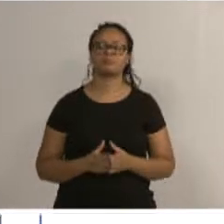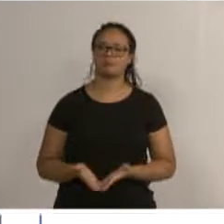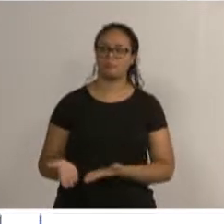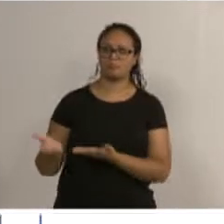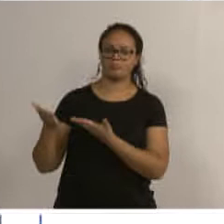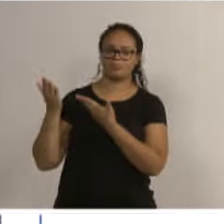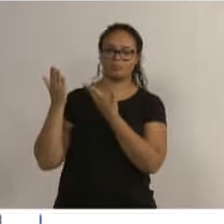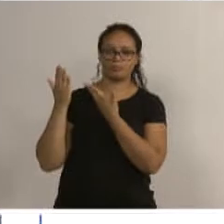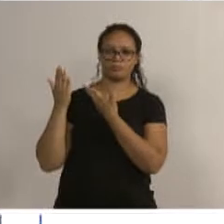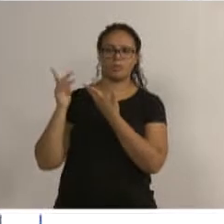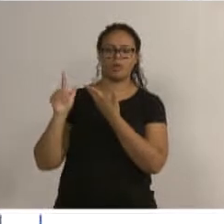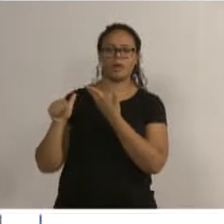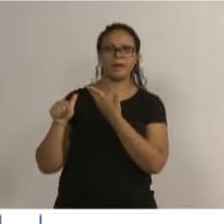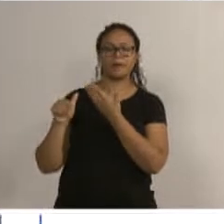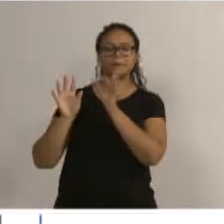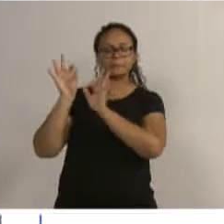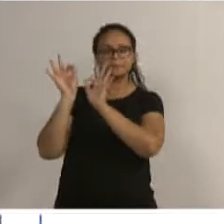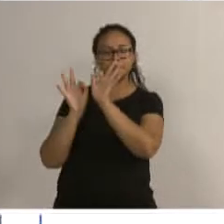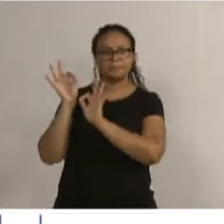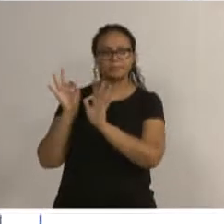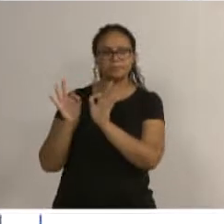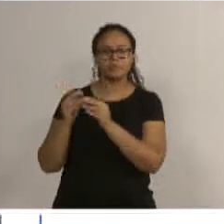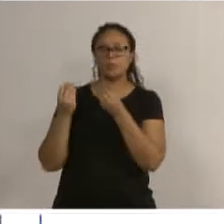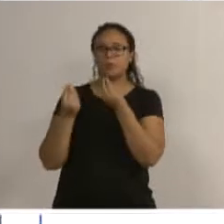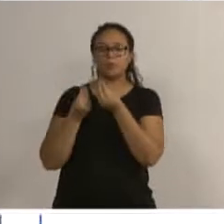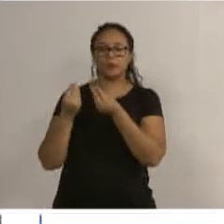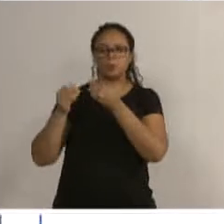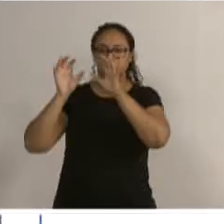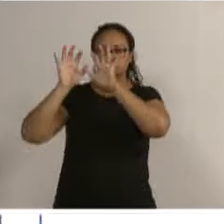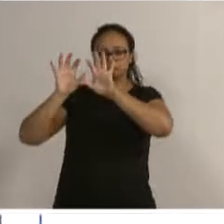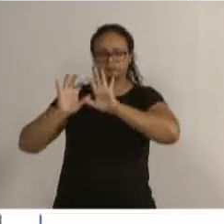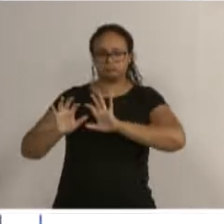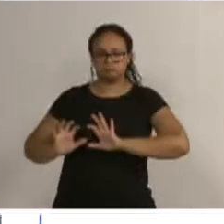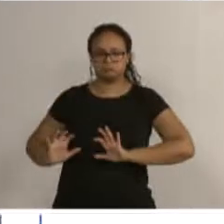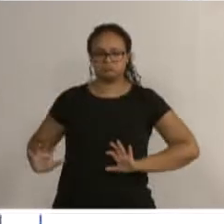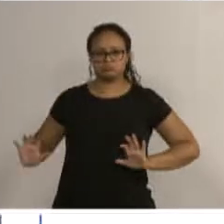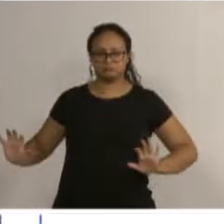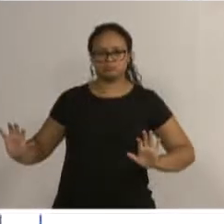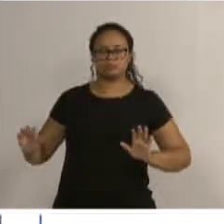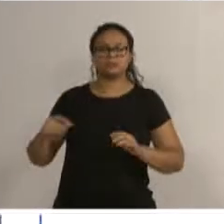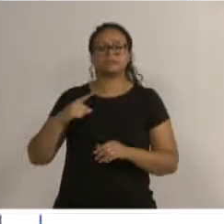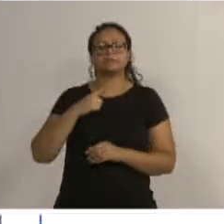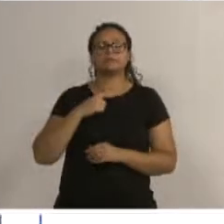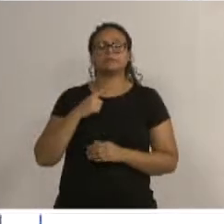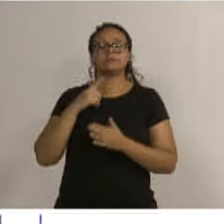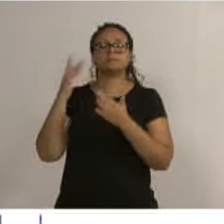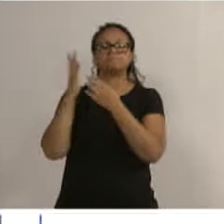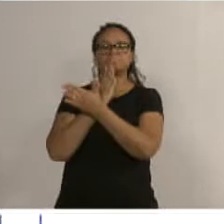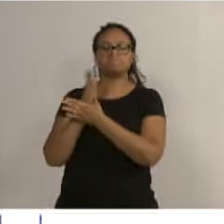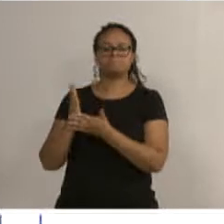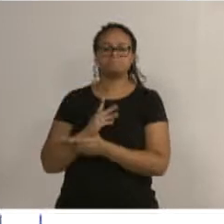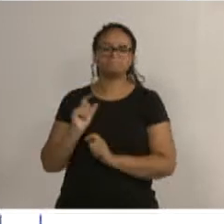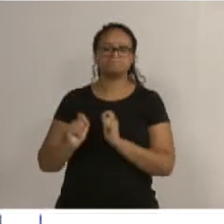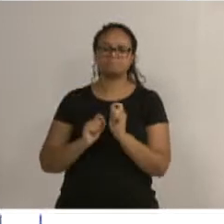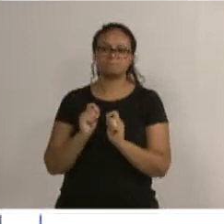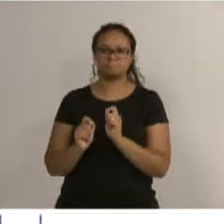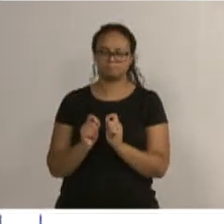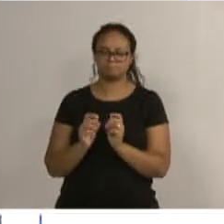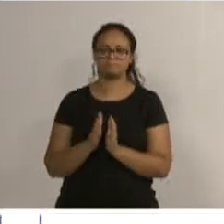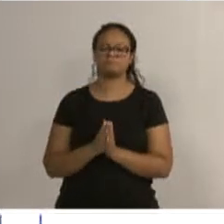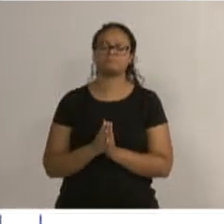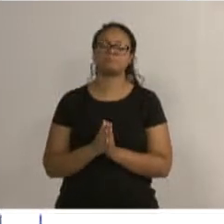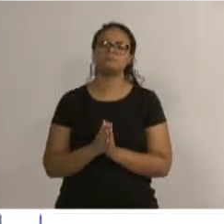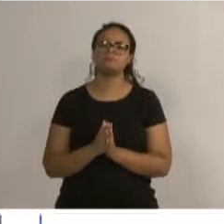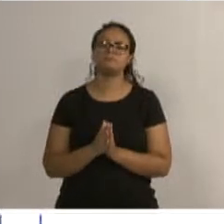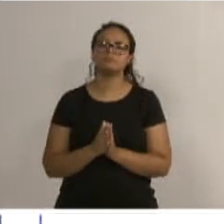que nós temos da nossa agência. Ela é dividida pela Assembleia Geral, que são os 14